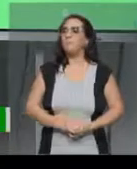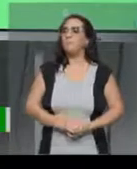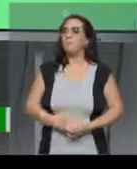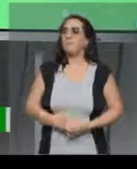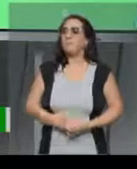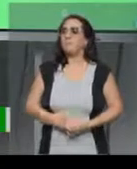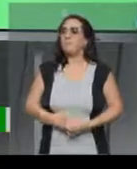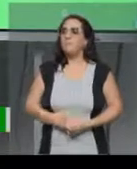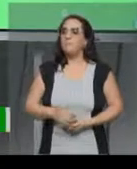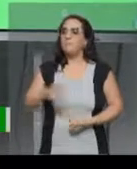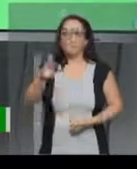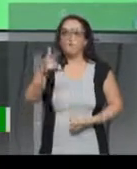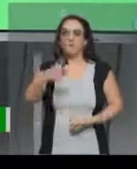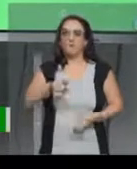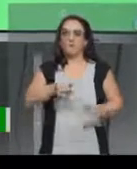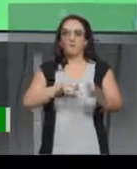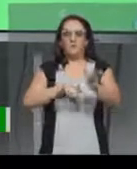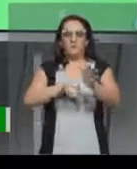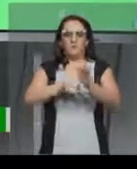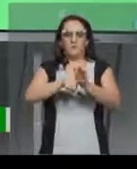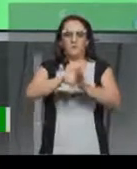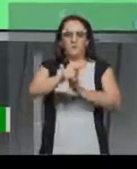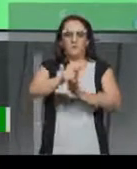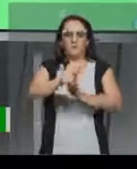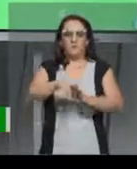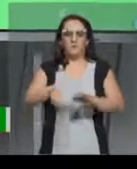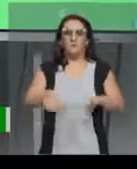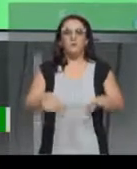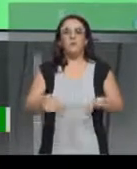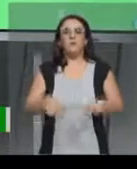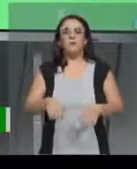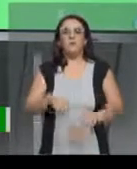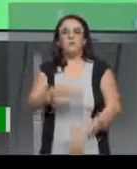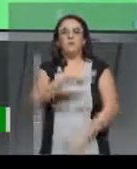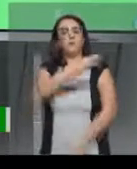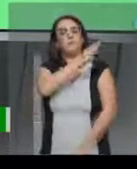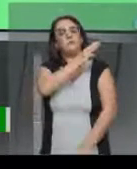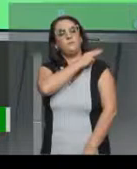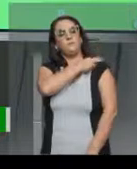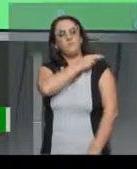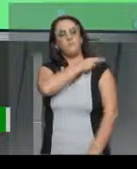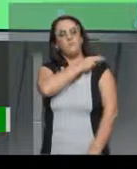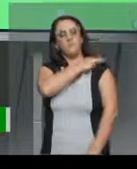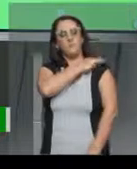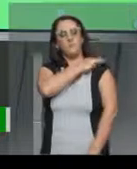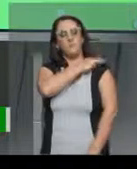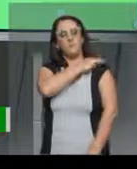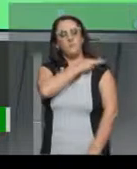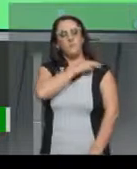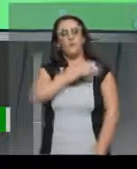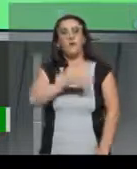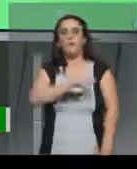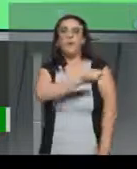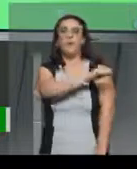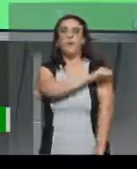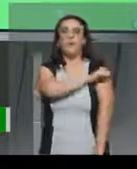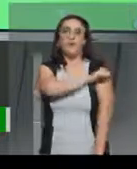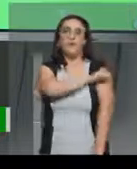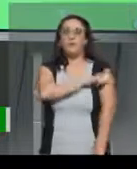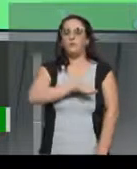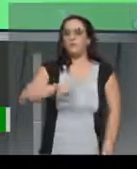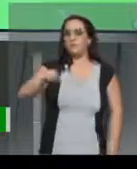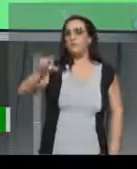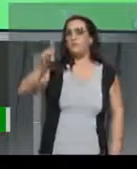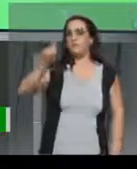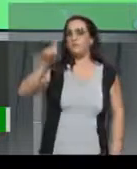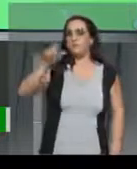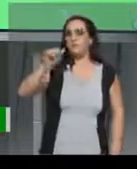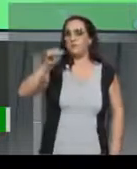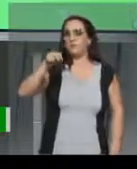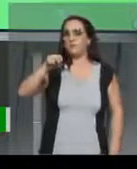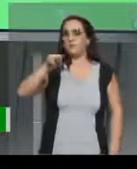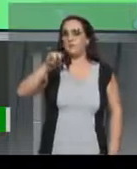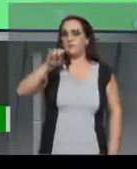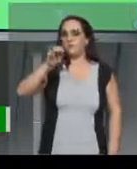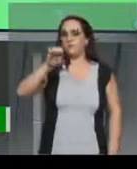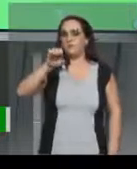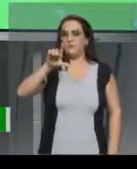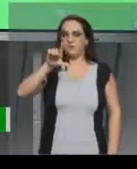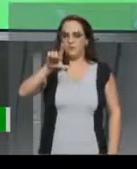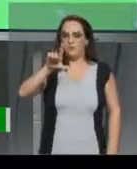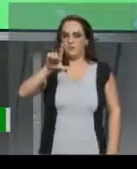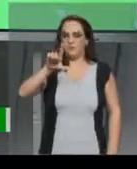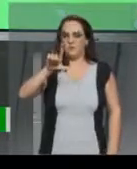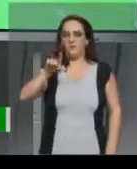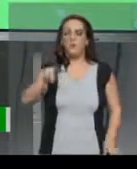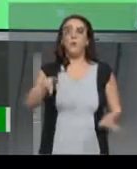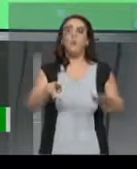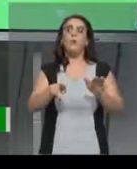próxima questão também é para você, só que agora é do 3º ano, é do Daniel. Ele é estudante da Escola Estadual Ministro